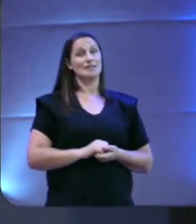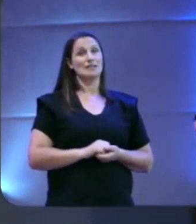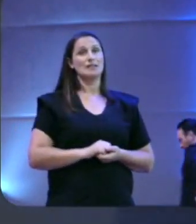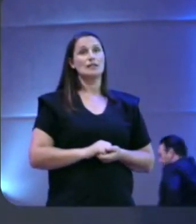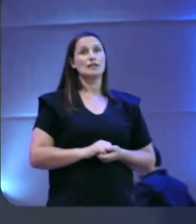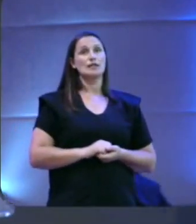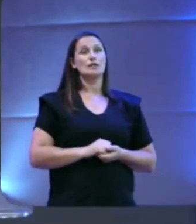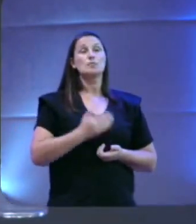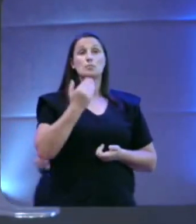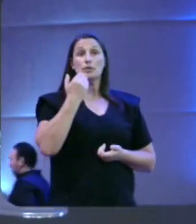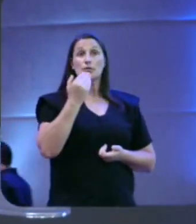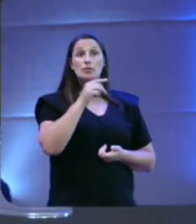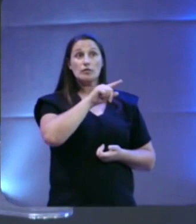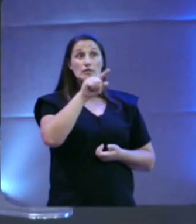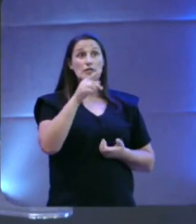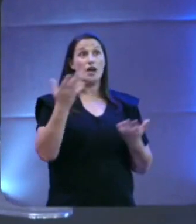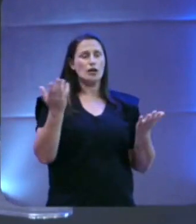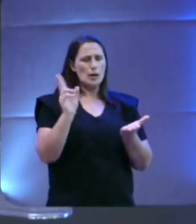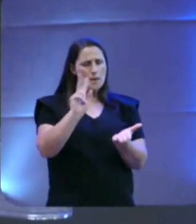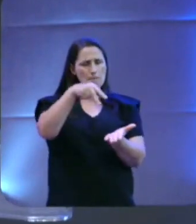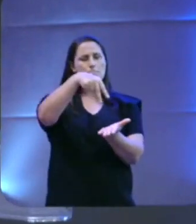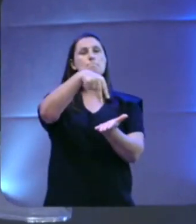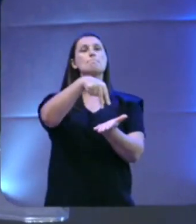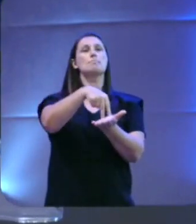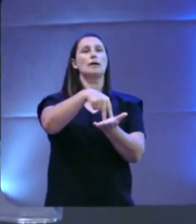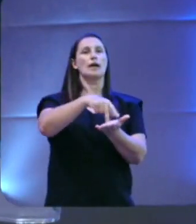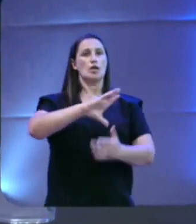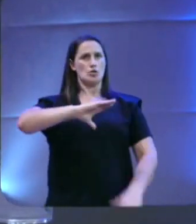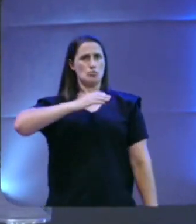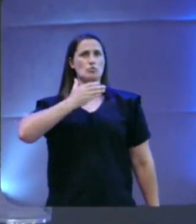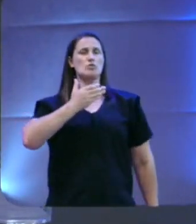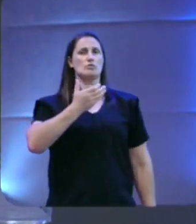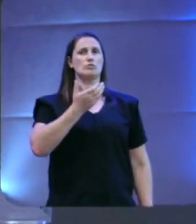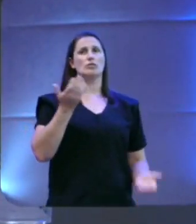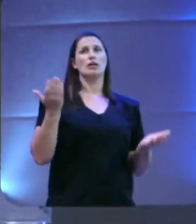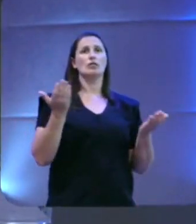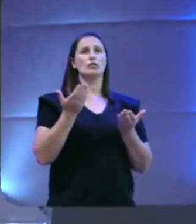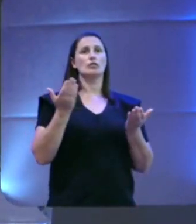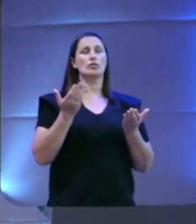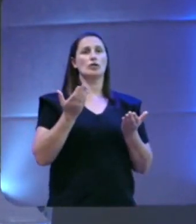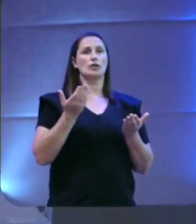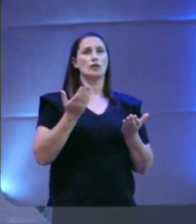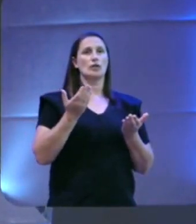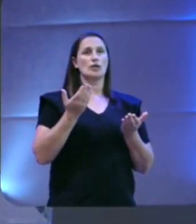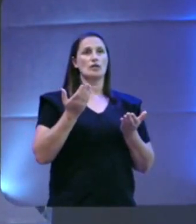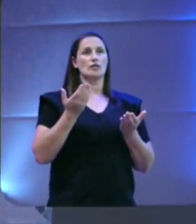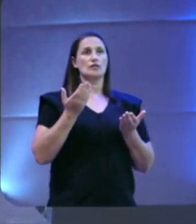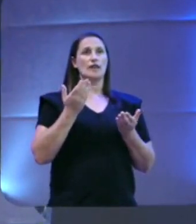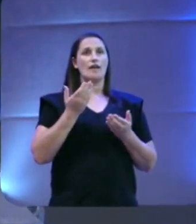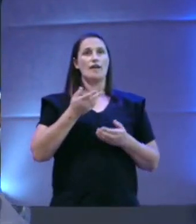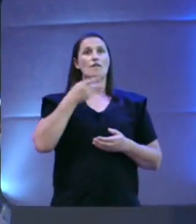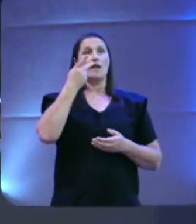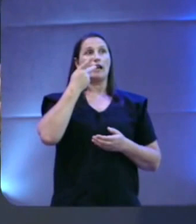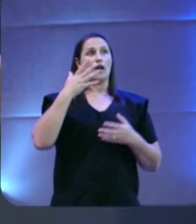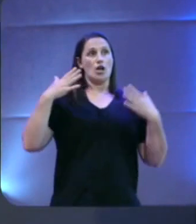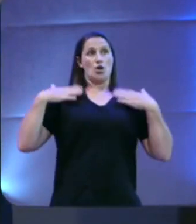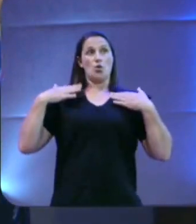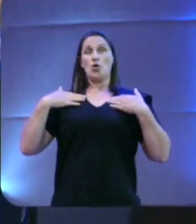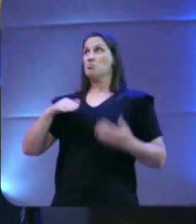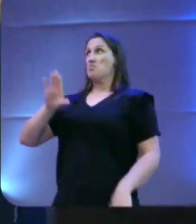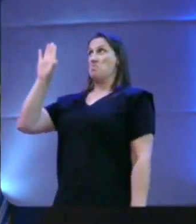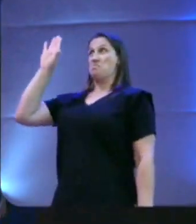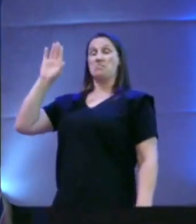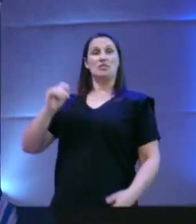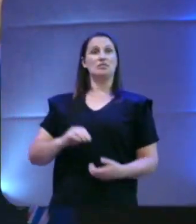te convidar a você ficar de pé no seu lugar, nesse momento de oração. Para que você simbolize com o seu corpo e fale assim, olha, talvez você está